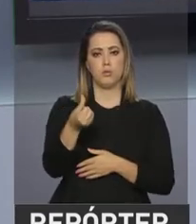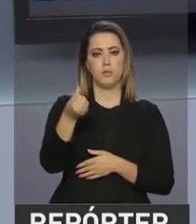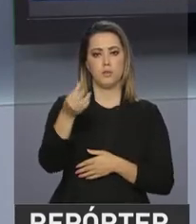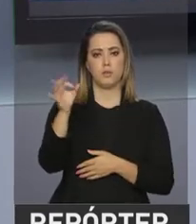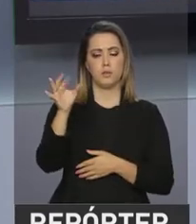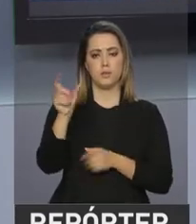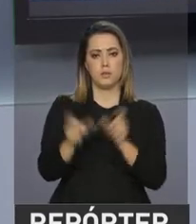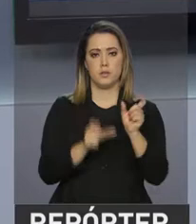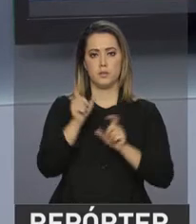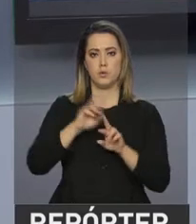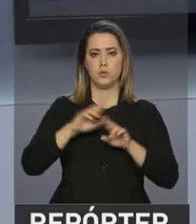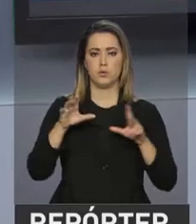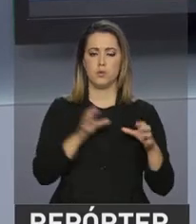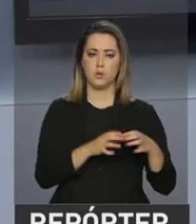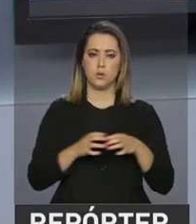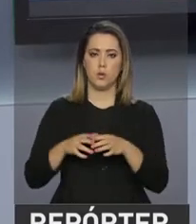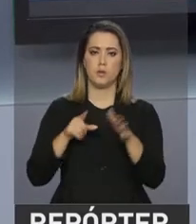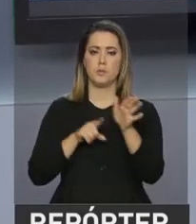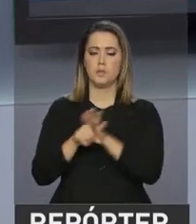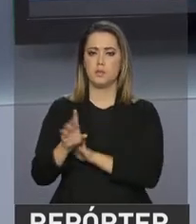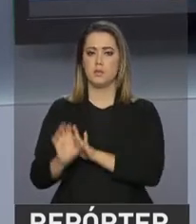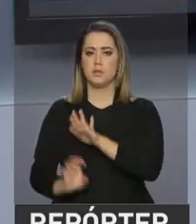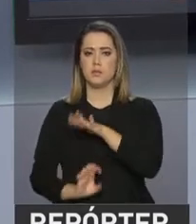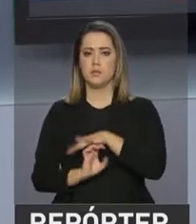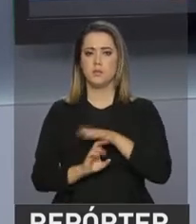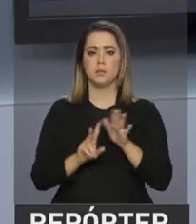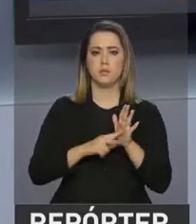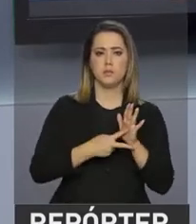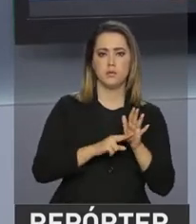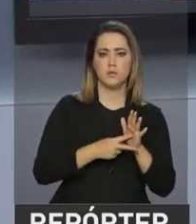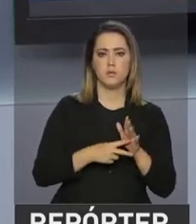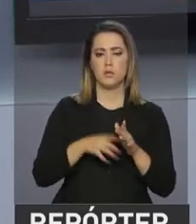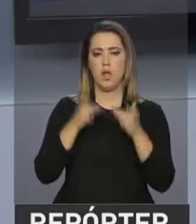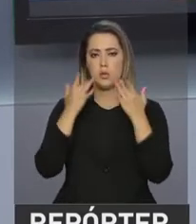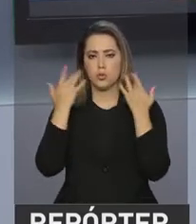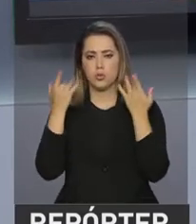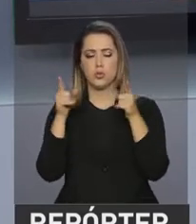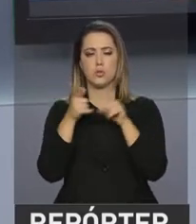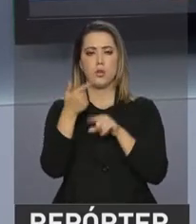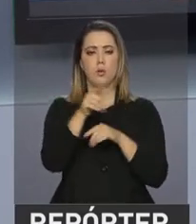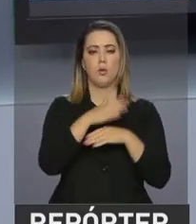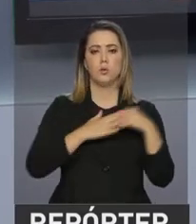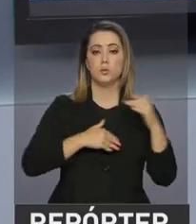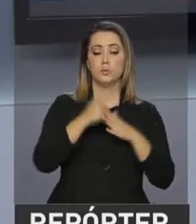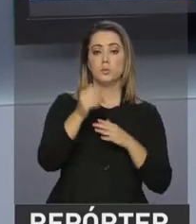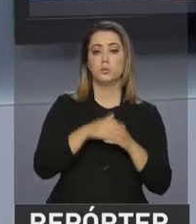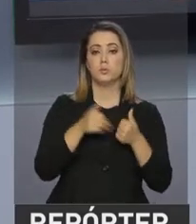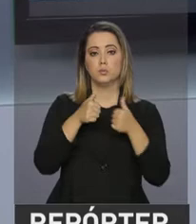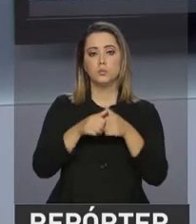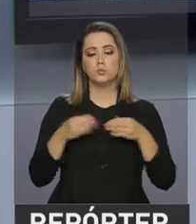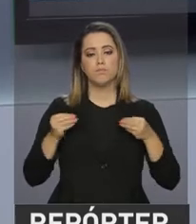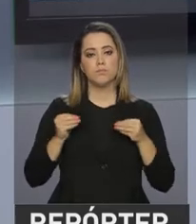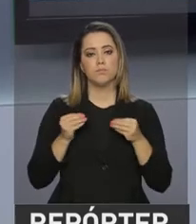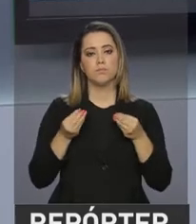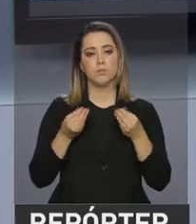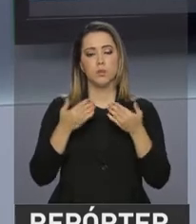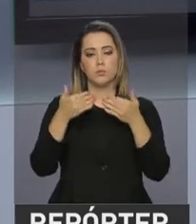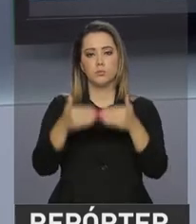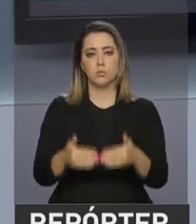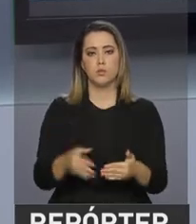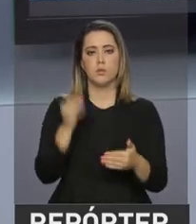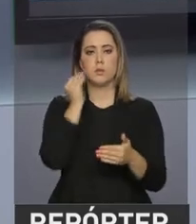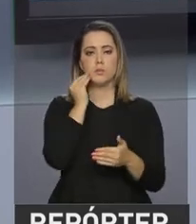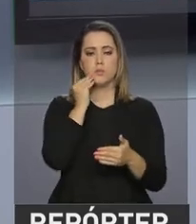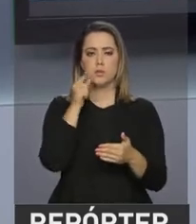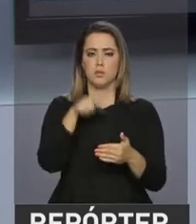pessoas de áreas diversas, pesquisadores, empresários, sindicalistas, artistas e outros profissionais que colocam a sua experiência